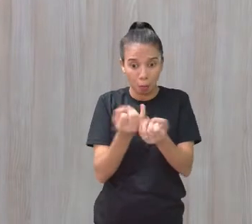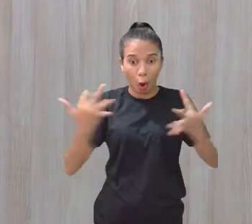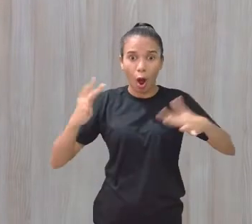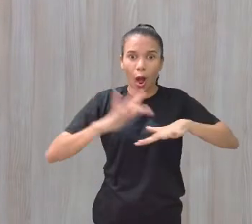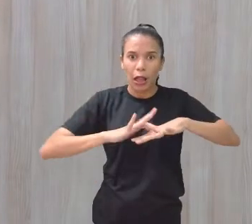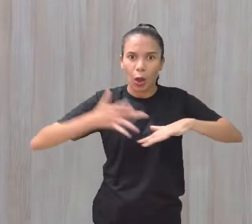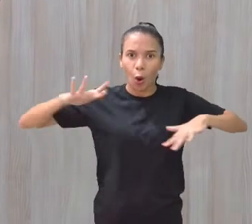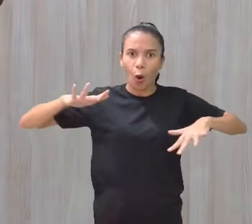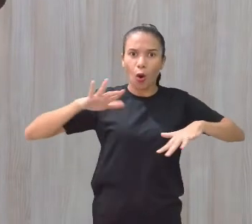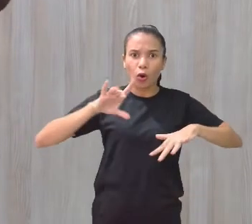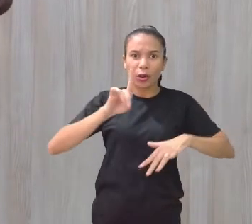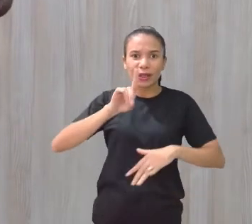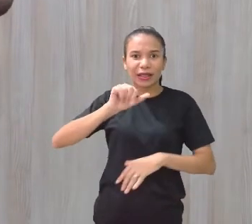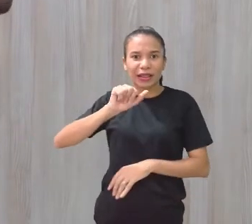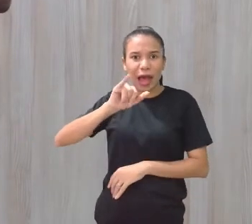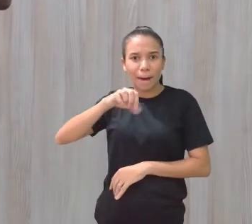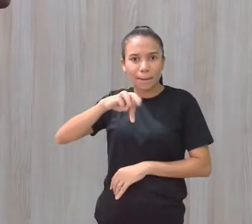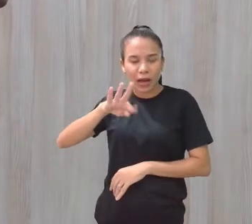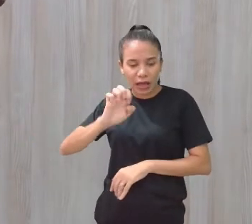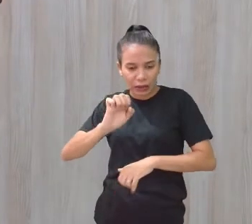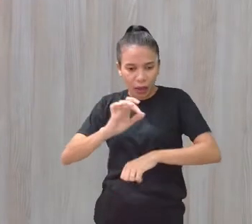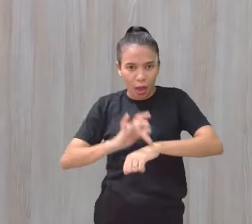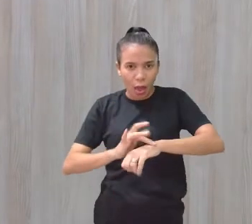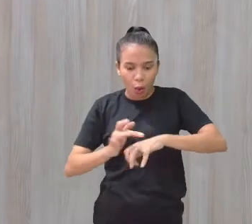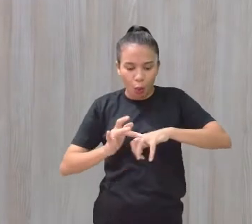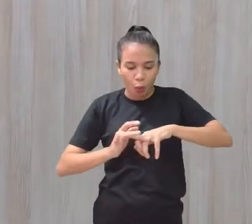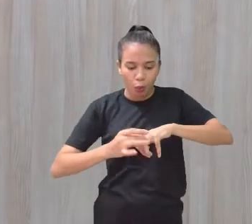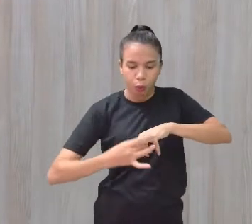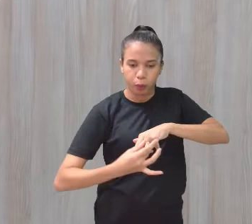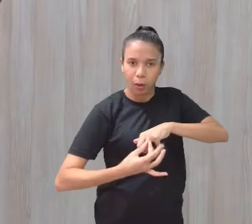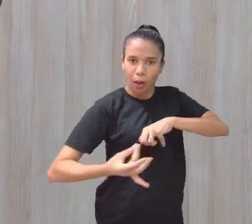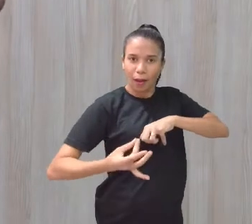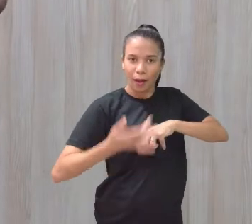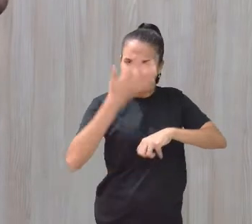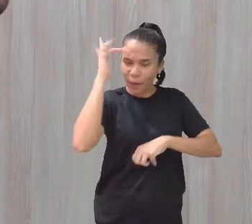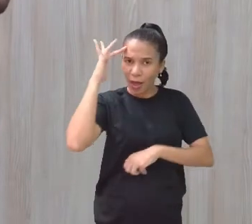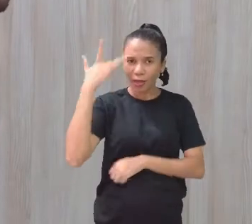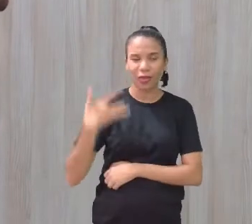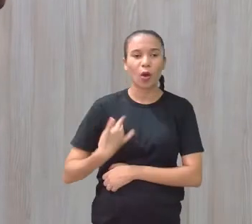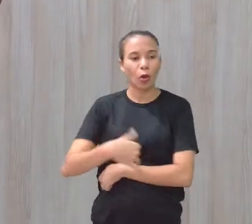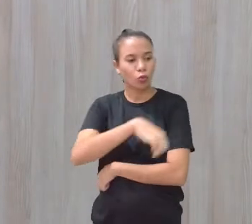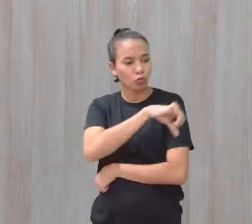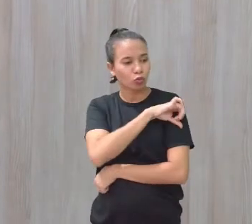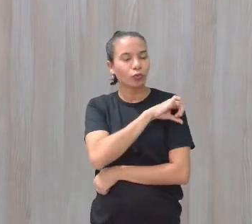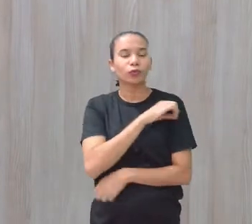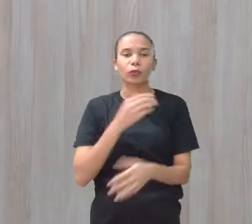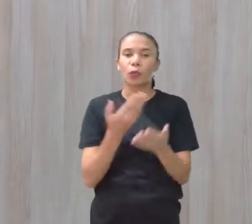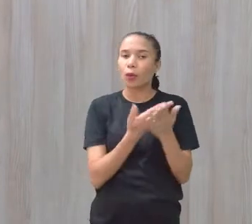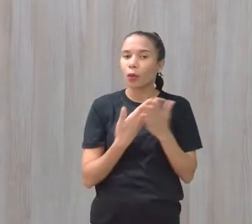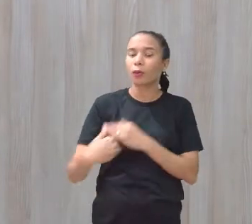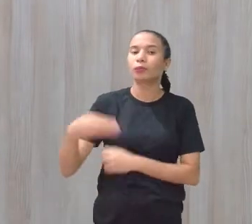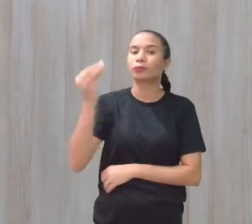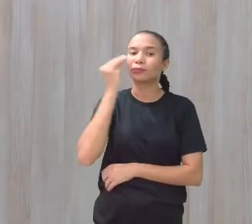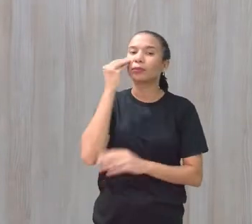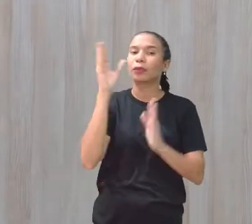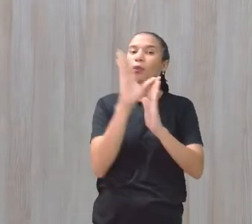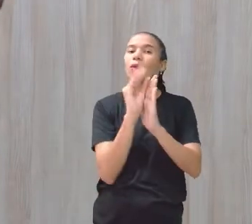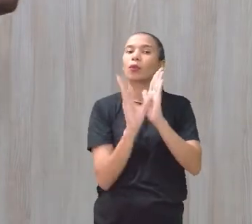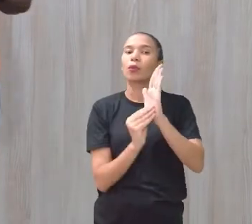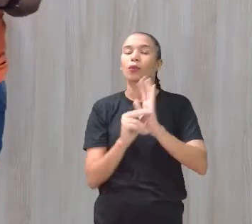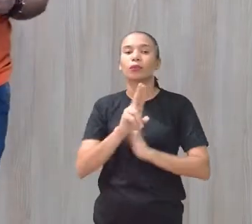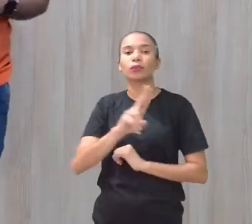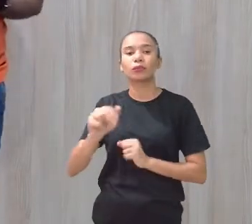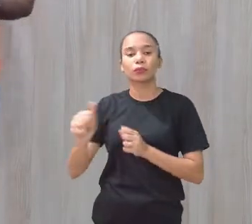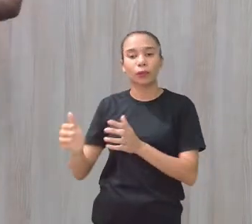ouro, né? Então, mais na frente, quando vocês estiverem no 9º ano, vocês vão observar Vamos estudar um conteúdo chamado,